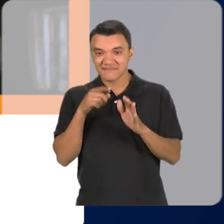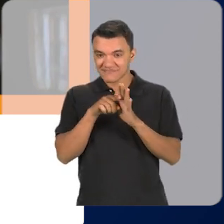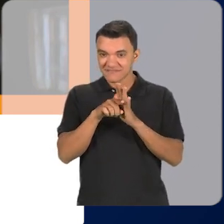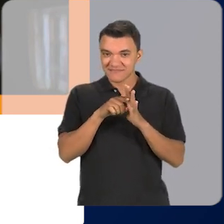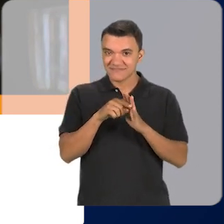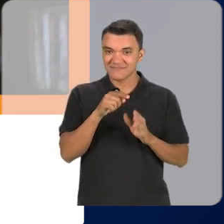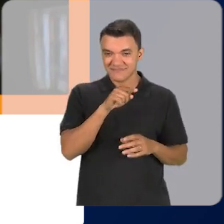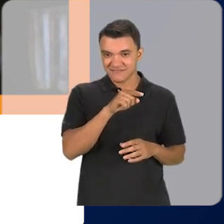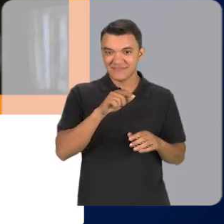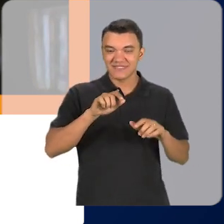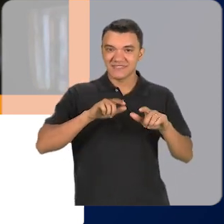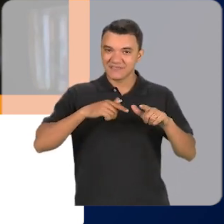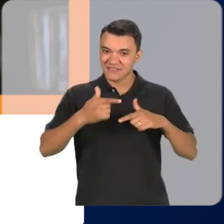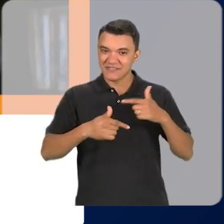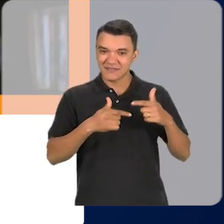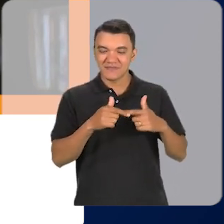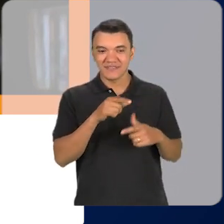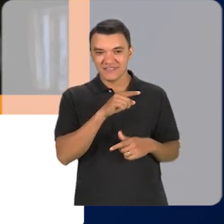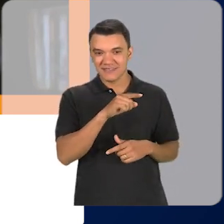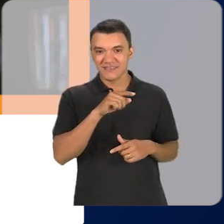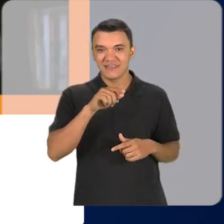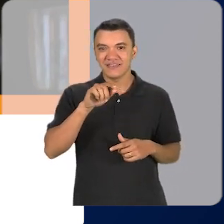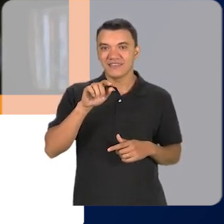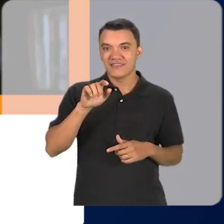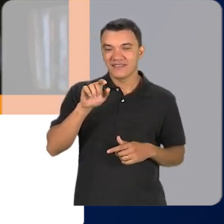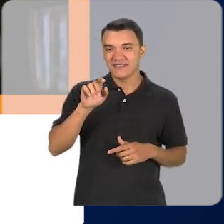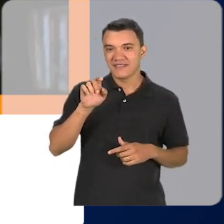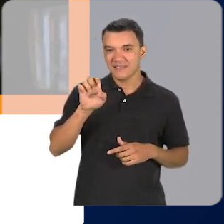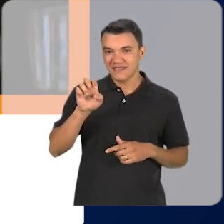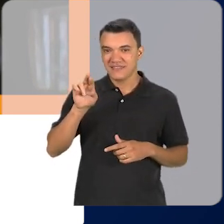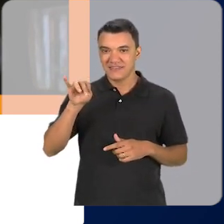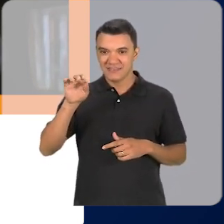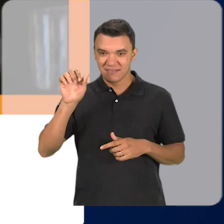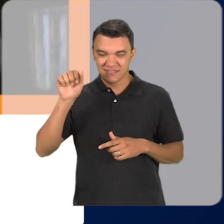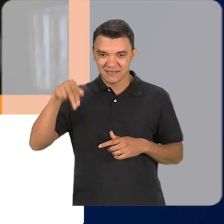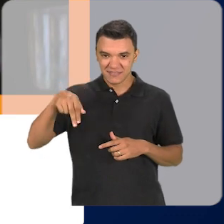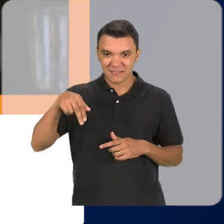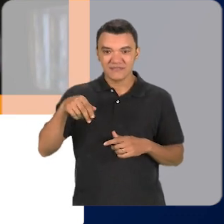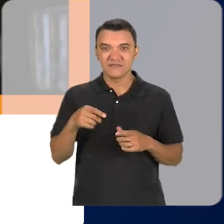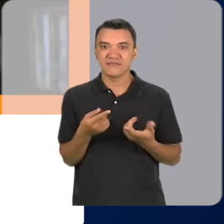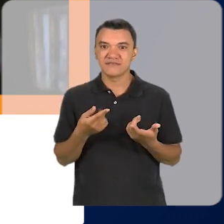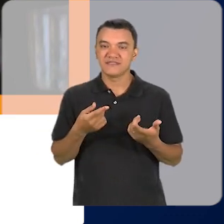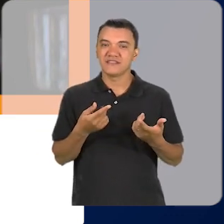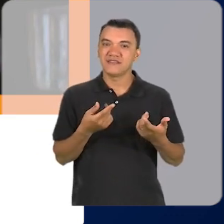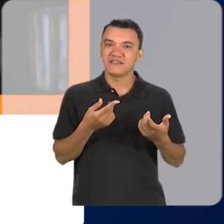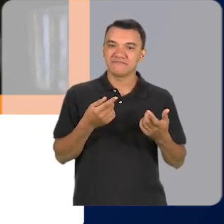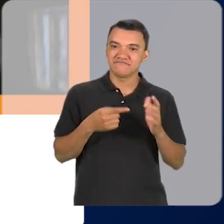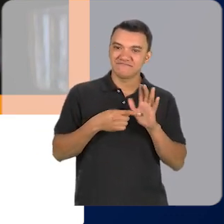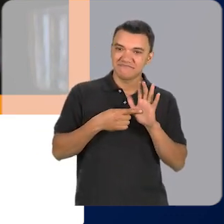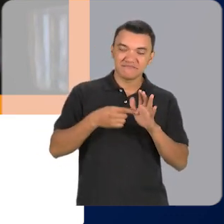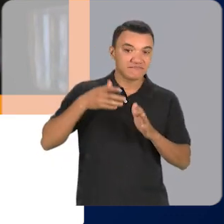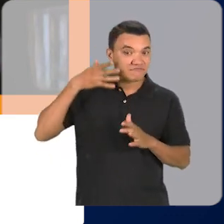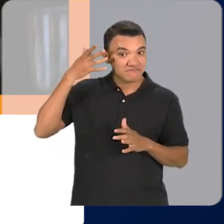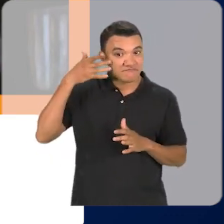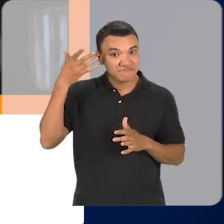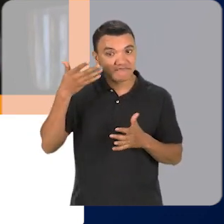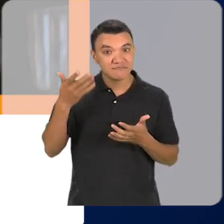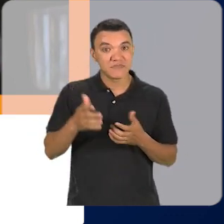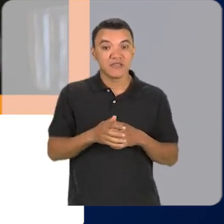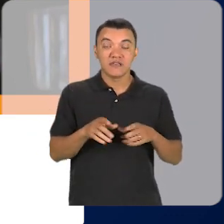de Ellen, junto com a professora Eridan, participando da qualificação, da defesa, participamos também